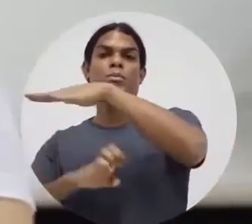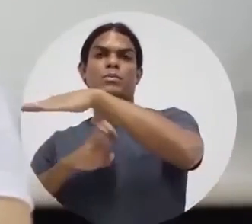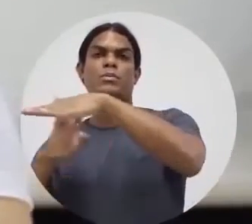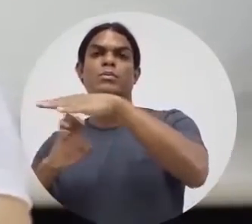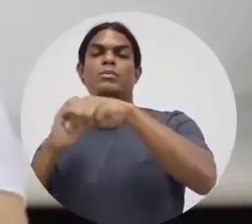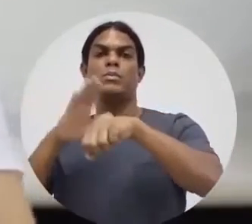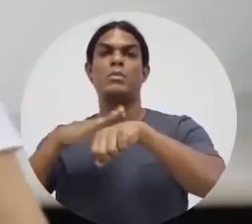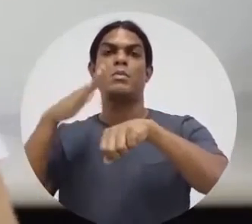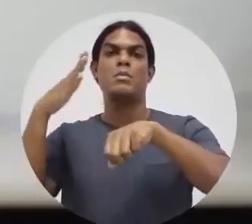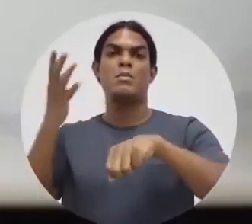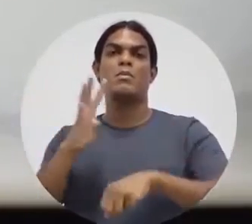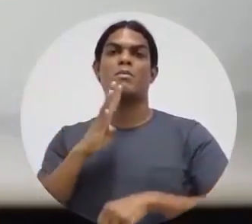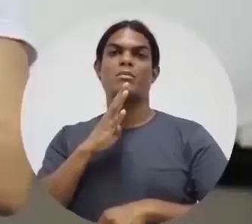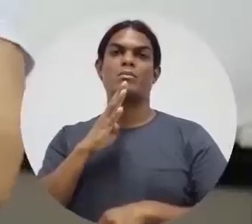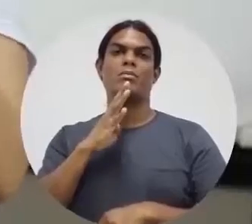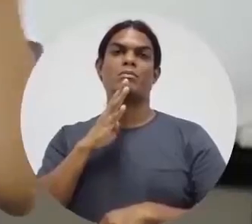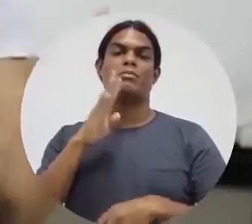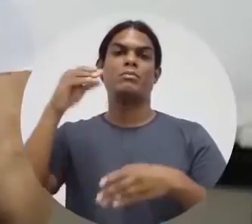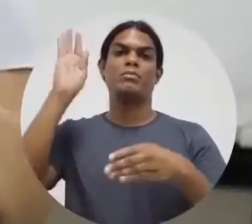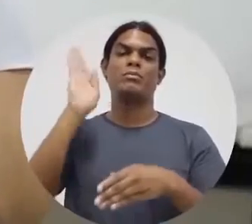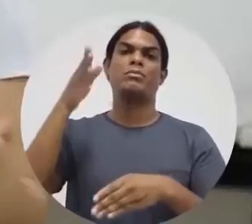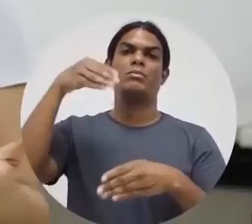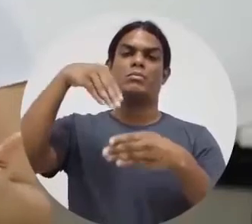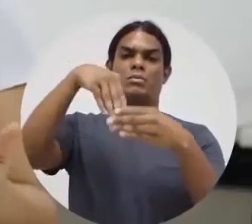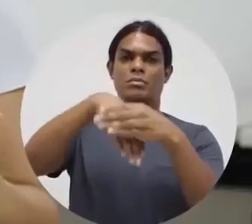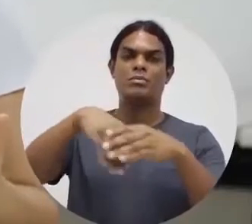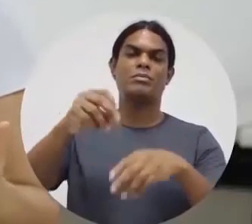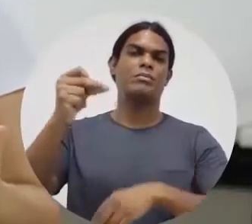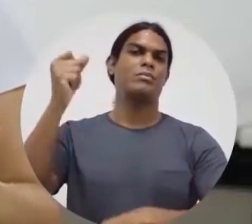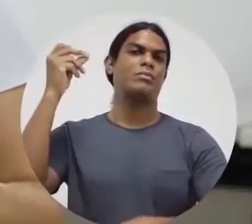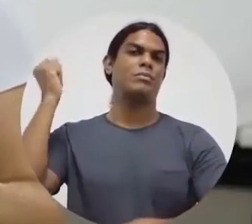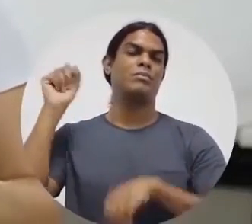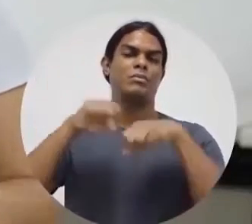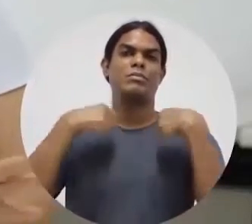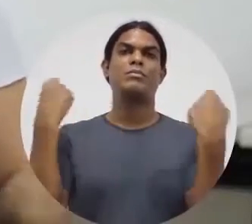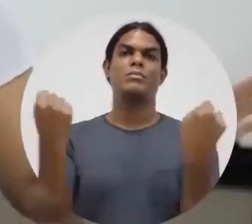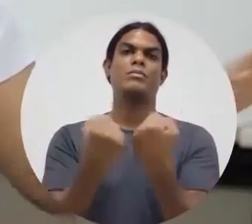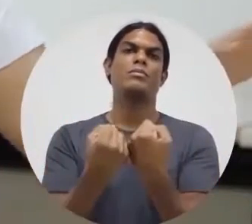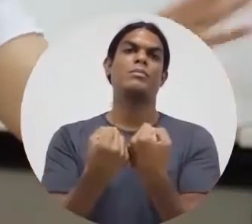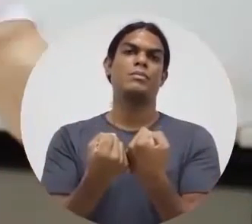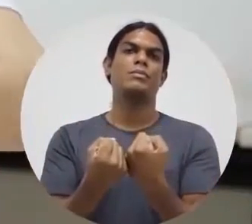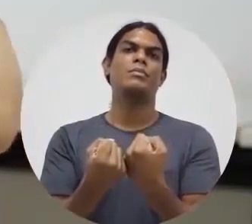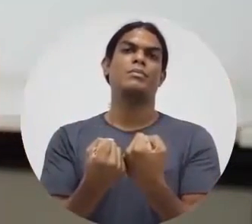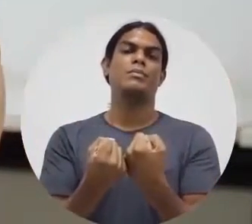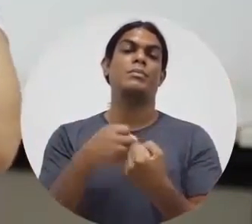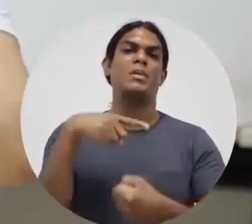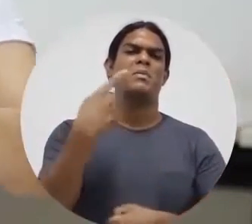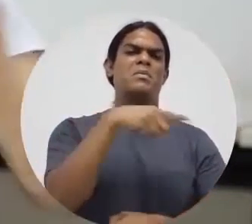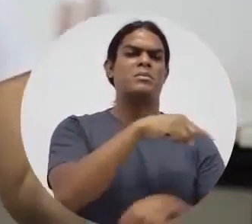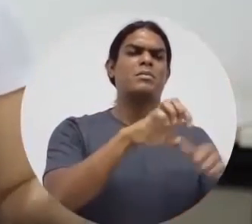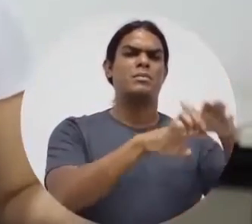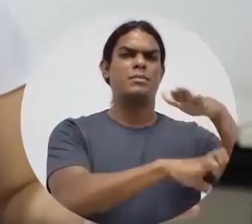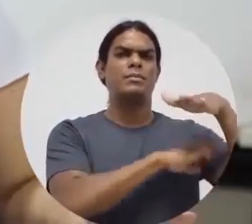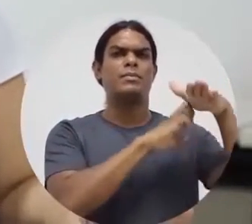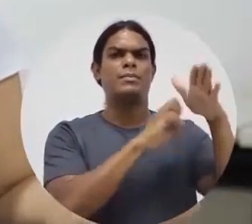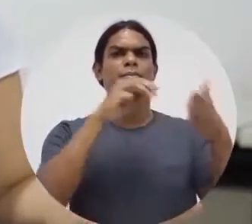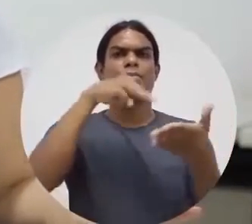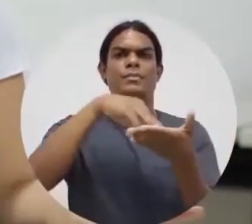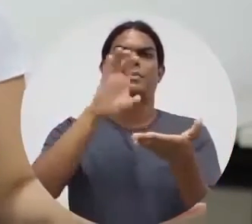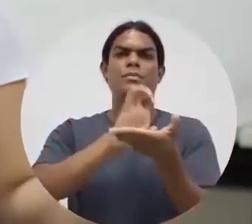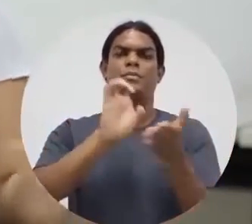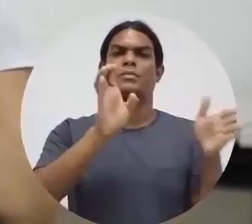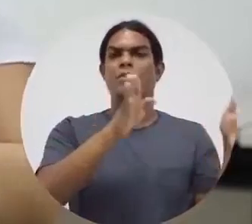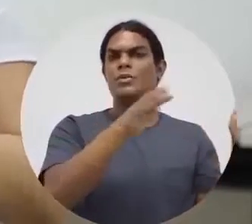minha operação. Saldo: depois de 2 ou 3 anos a McDonald's fechou. Isso apareceu em diversas revistas